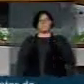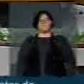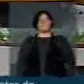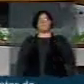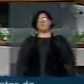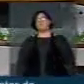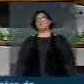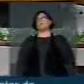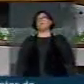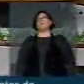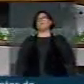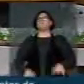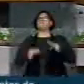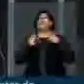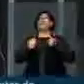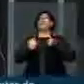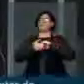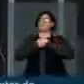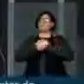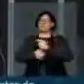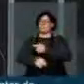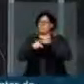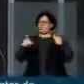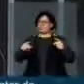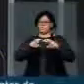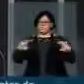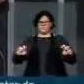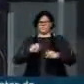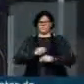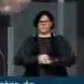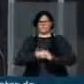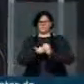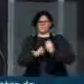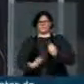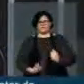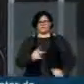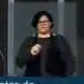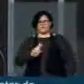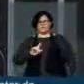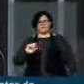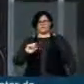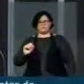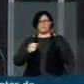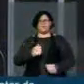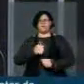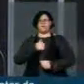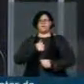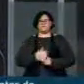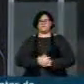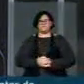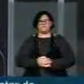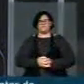Autoridades da mesa, quem saúdo na pessoa do diretor Paulo Marques, por uma questão de economia processual,